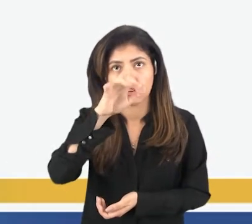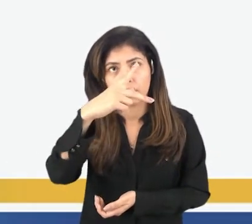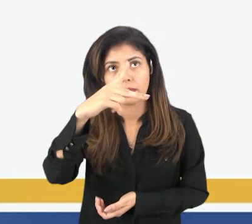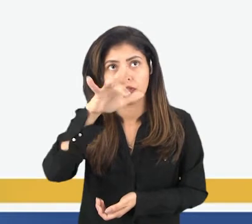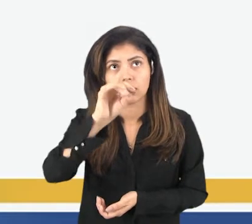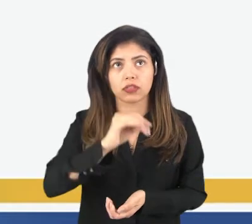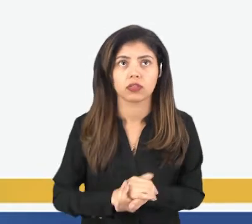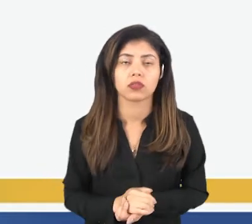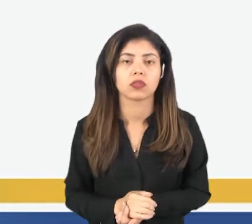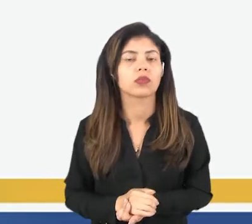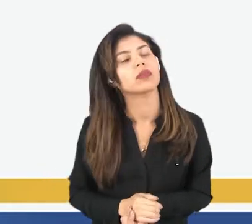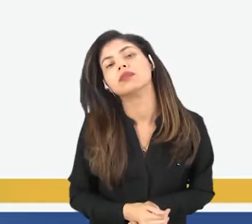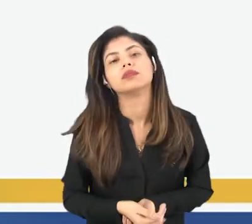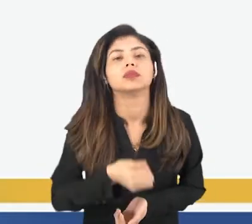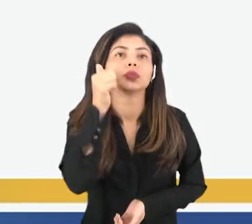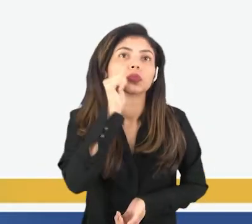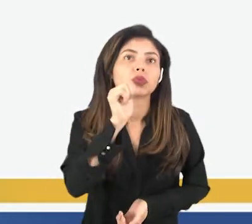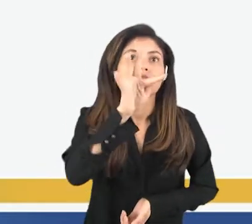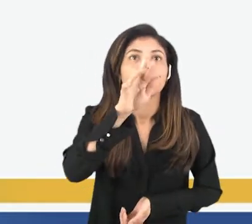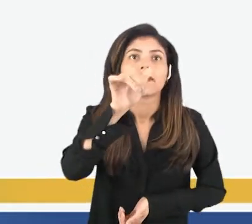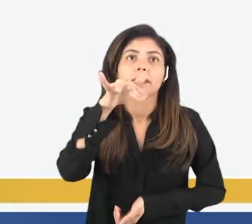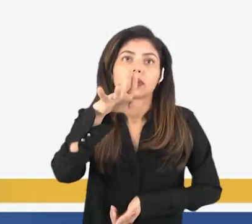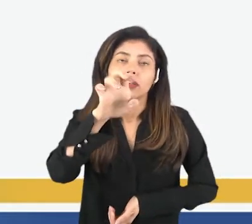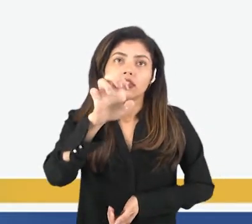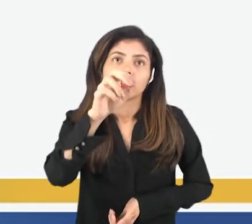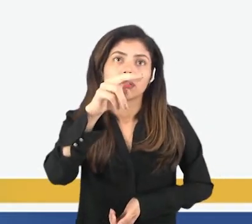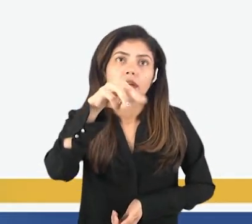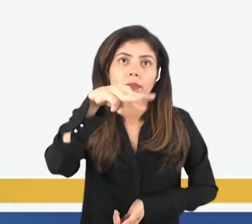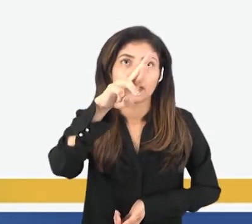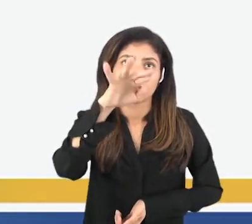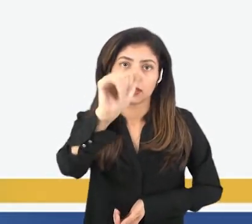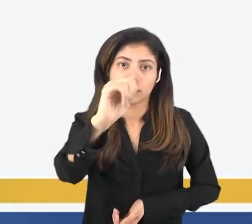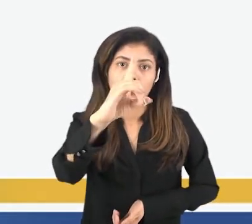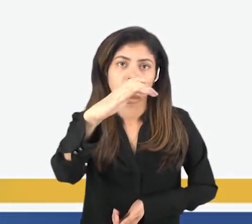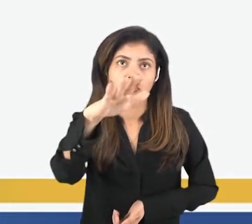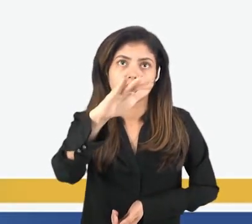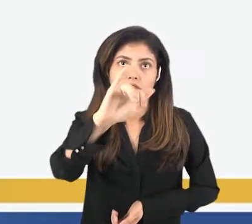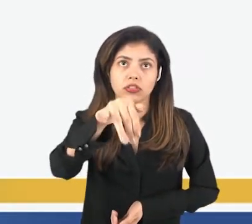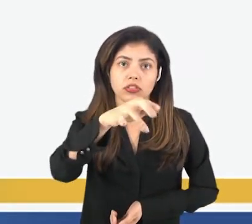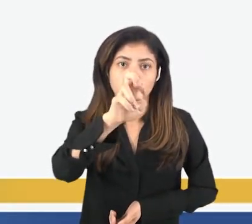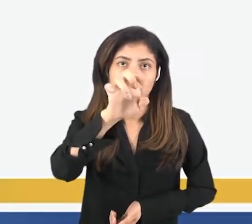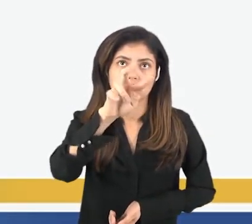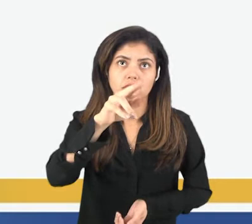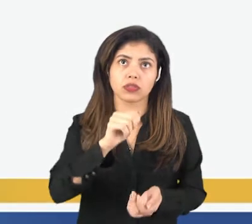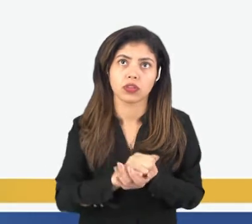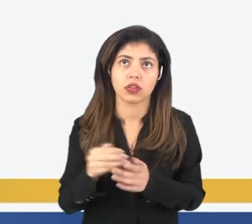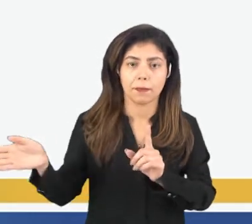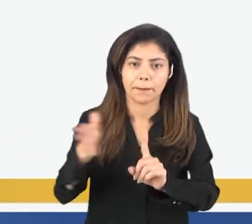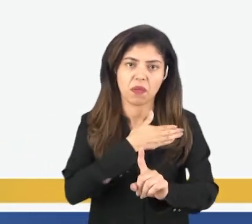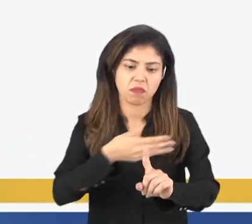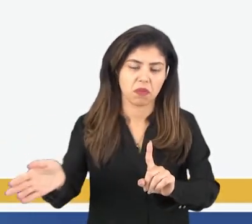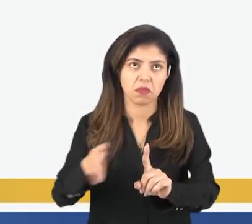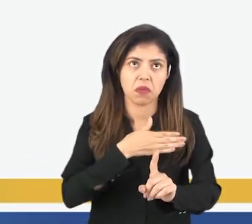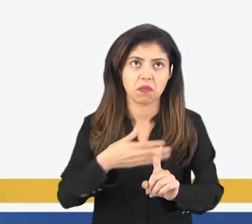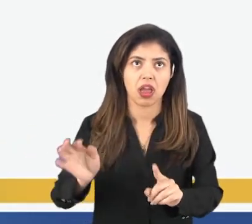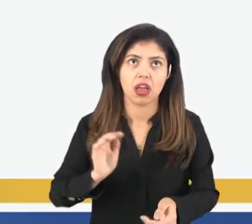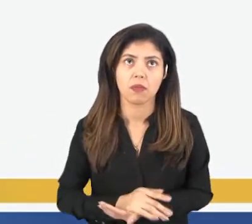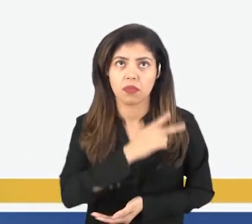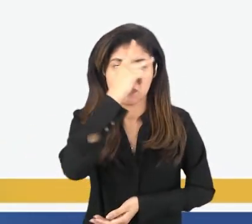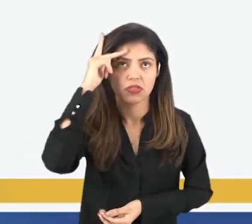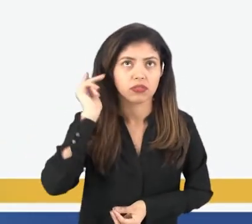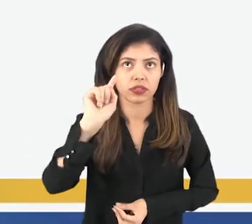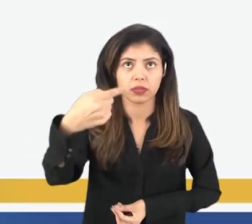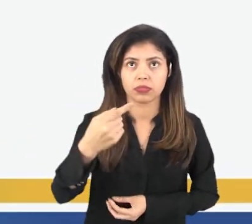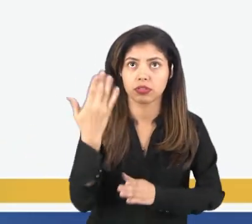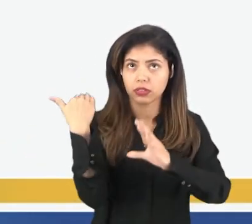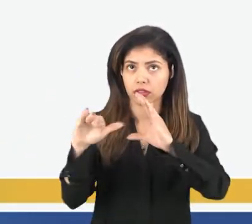com a dona de casa Fabiane Maria de Jesus. Ela foi espancada até a morte por moradores da cidade